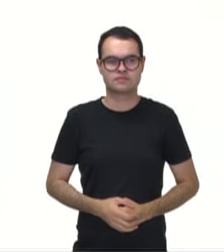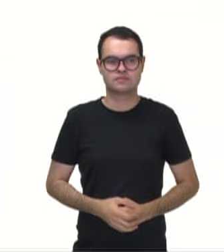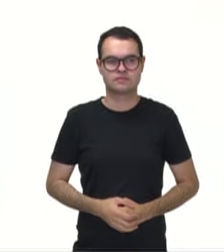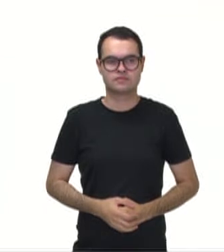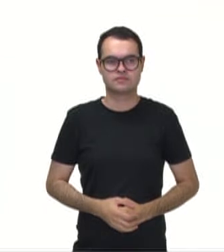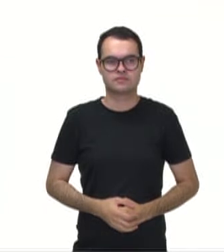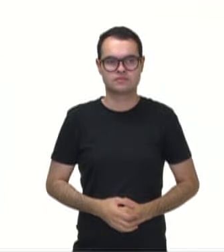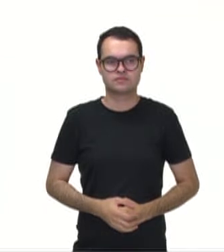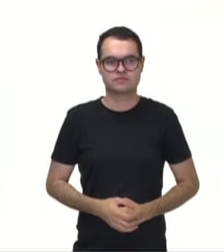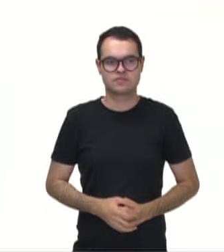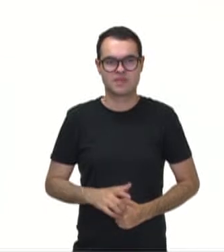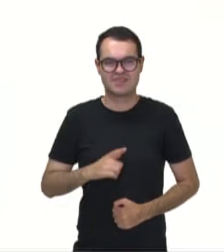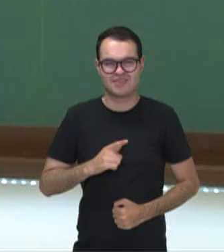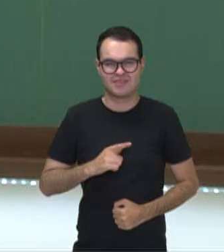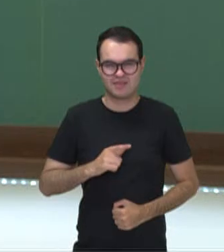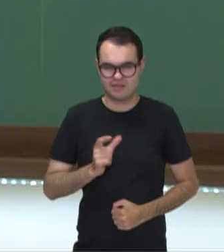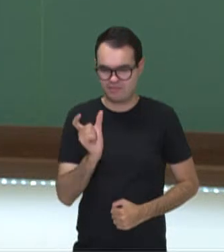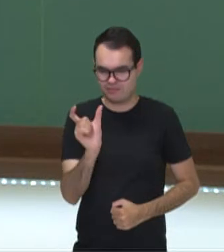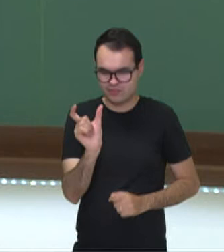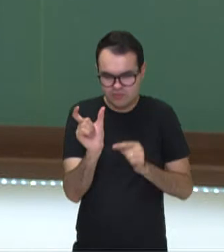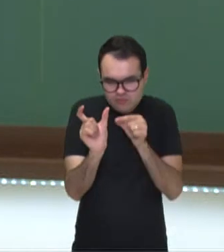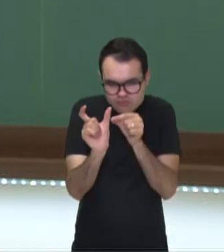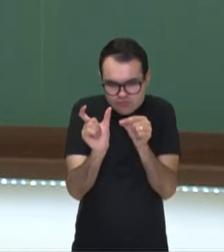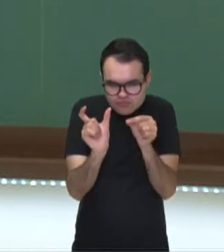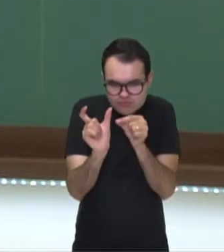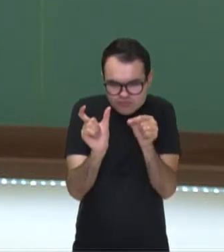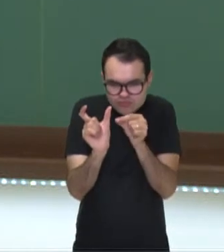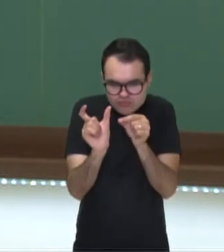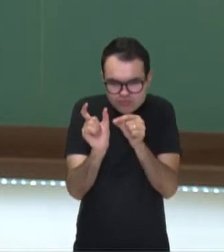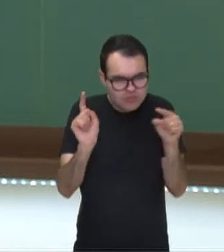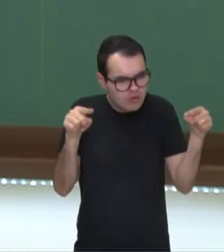venderiam. Sim, essa desinência